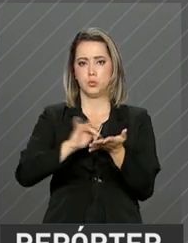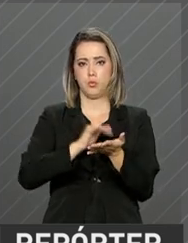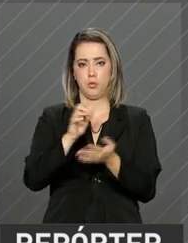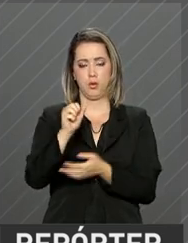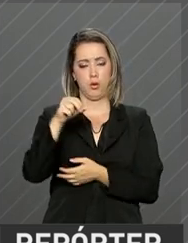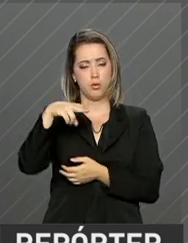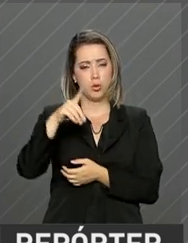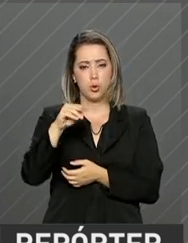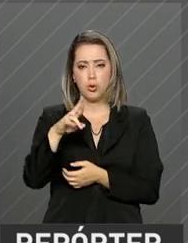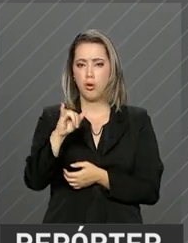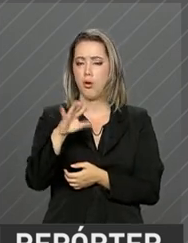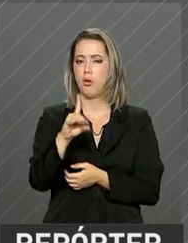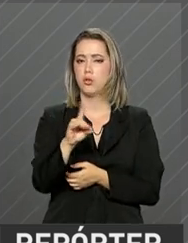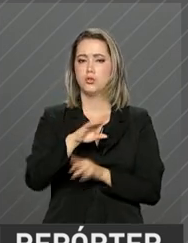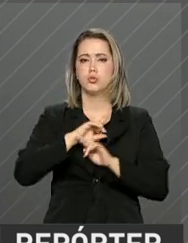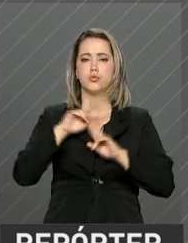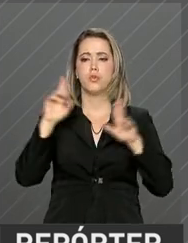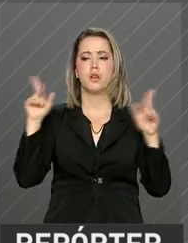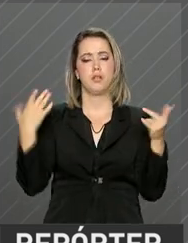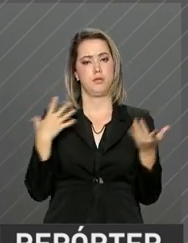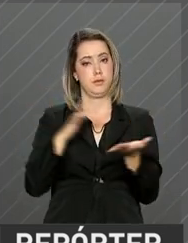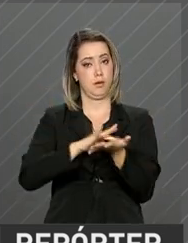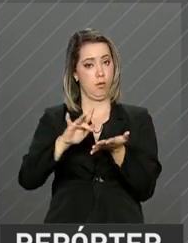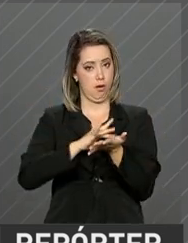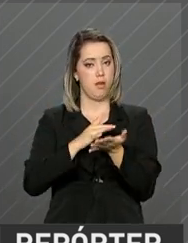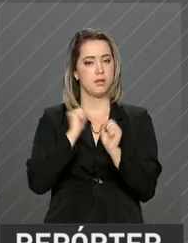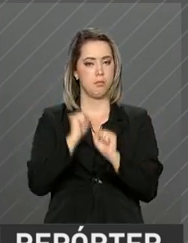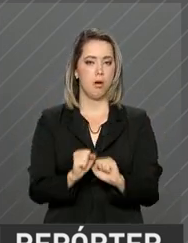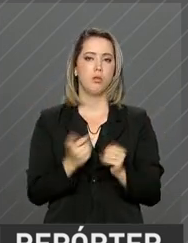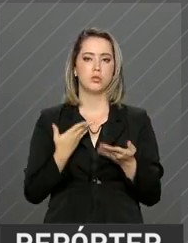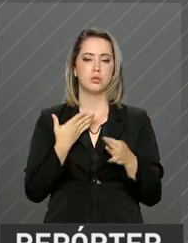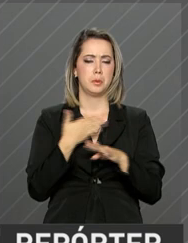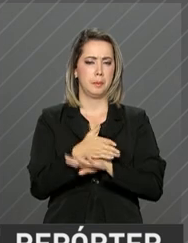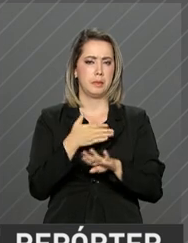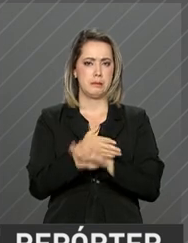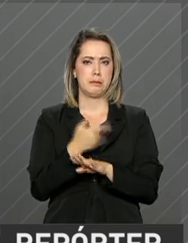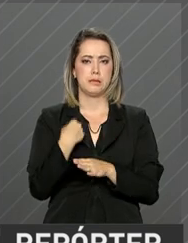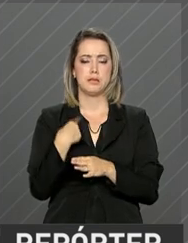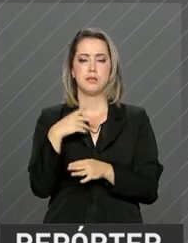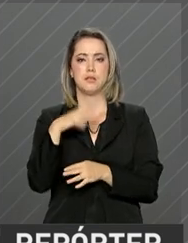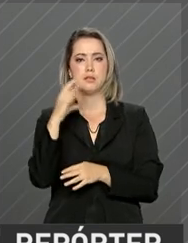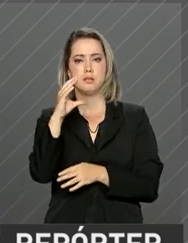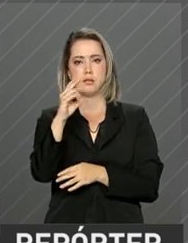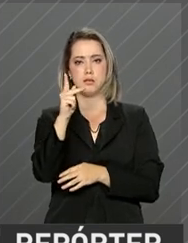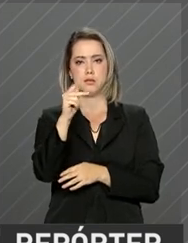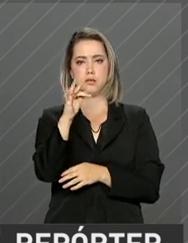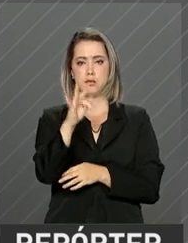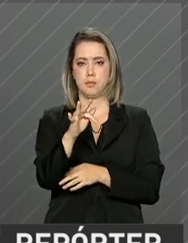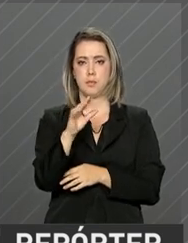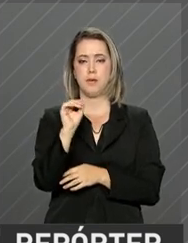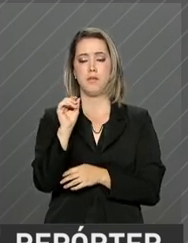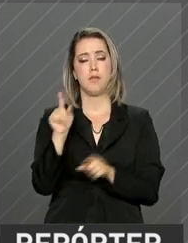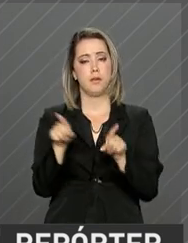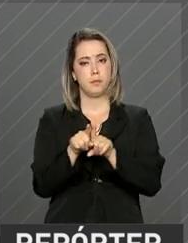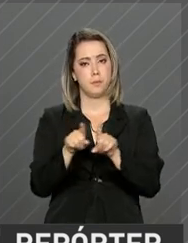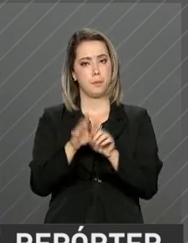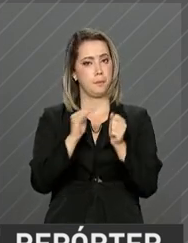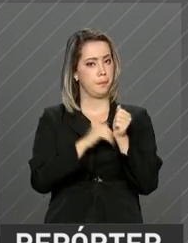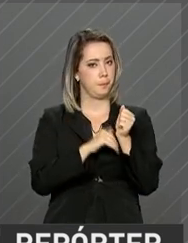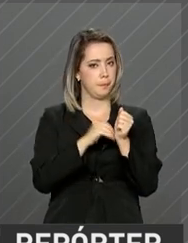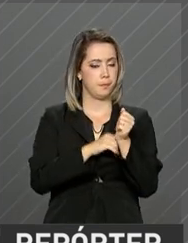Android para entrar no aplicativo é preciso colocar o CPF e a senha disponibilizada pela